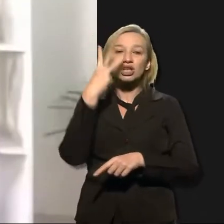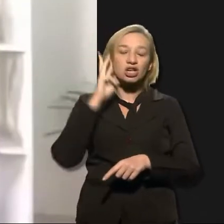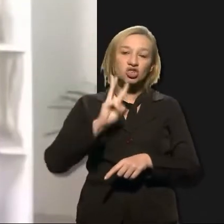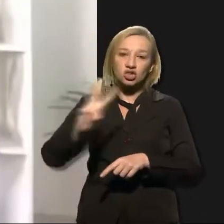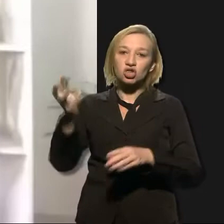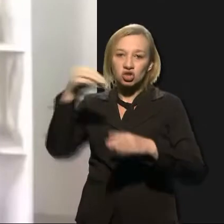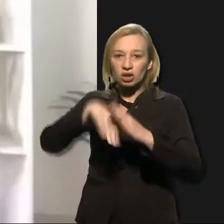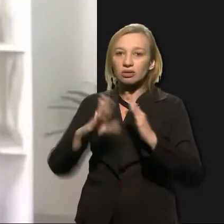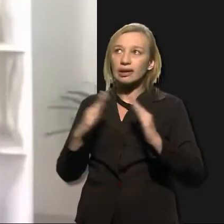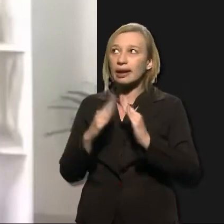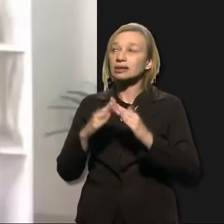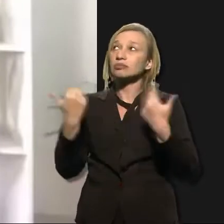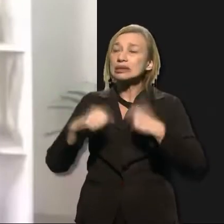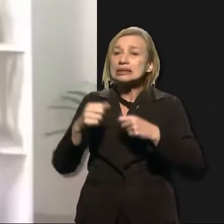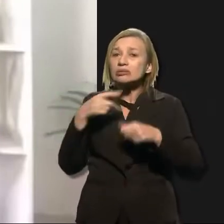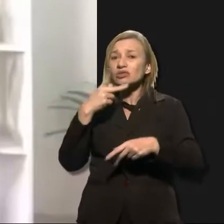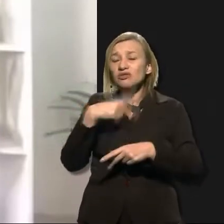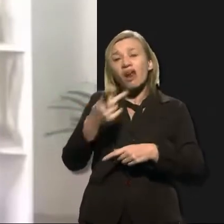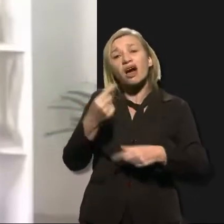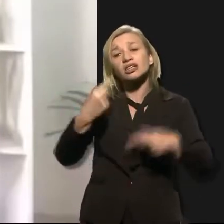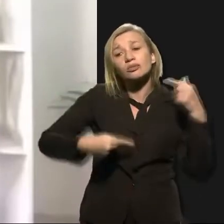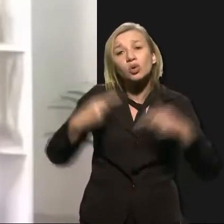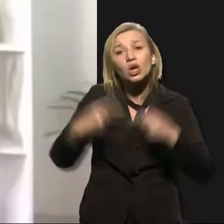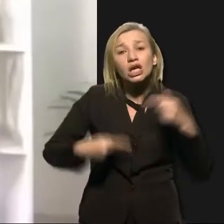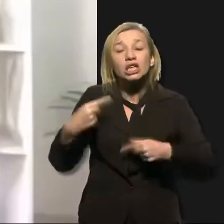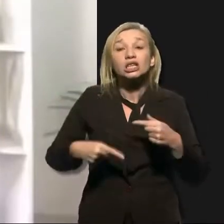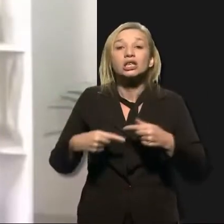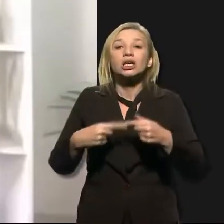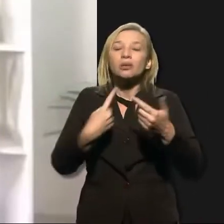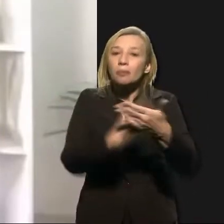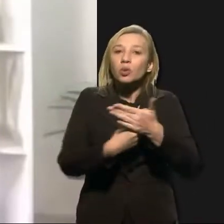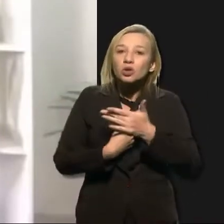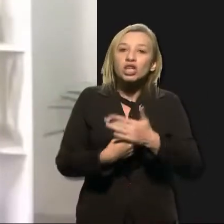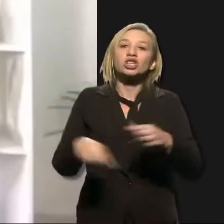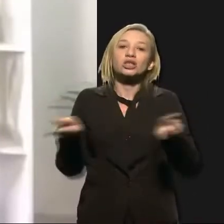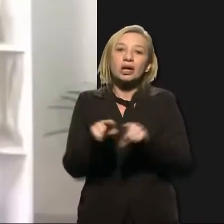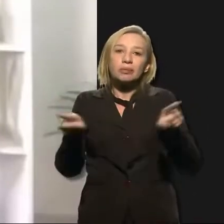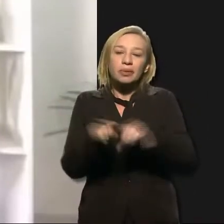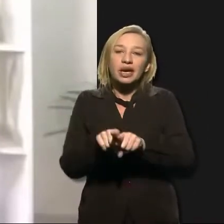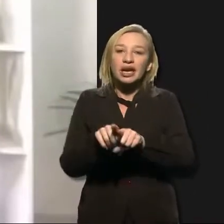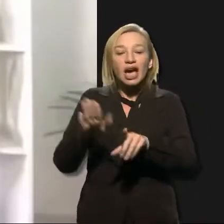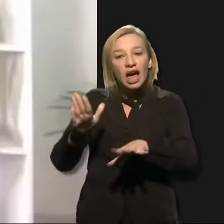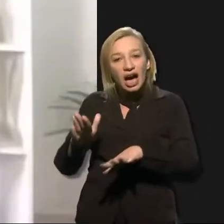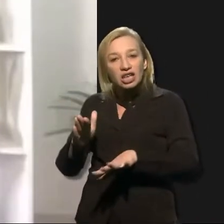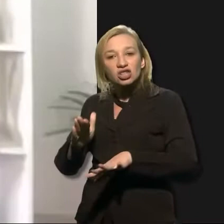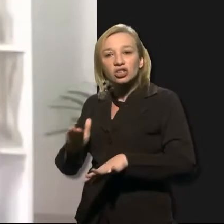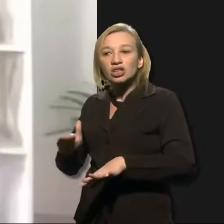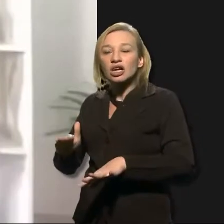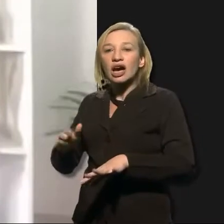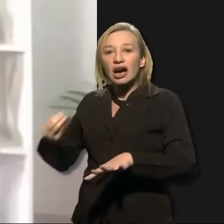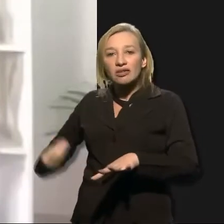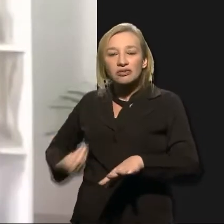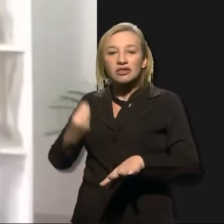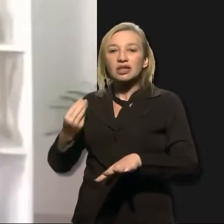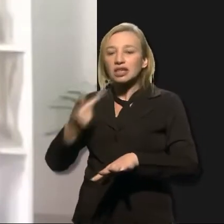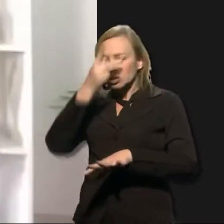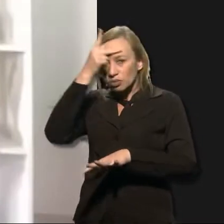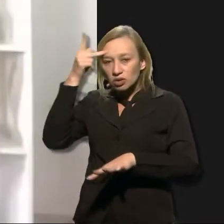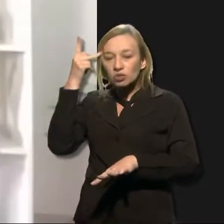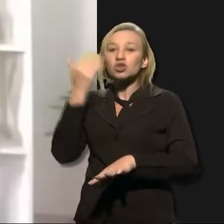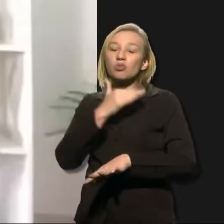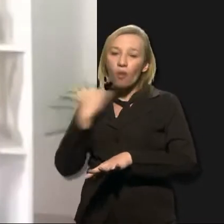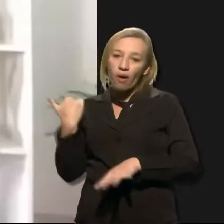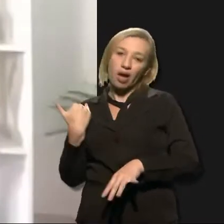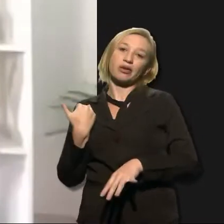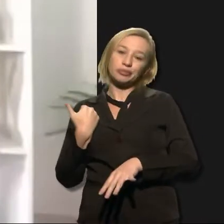efetivamente, precisamos falar de política que preserve também a dignidade daqueles